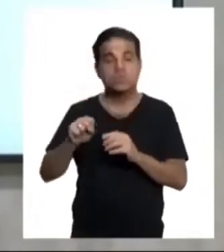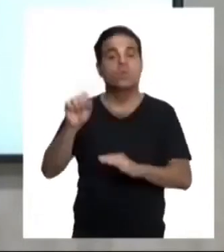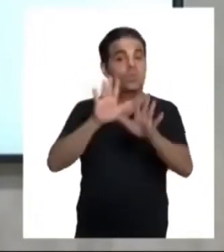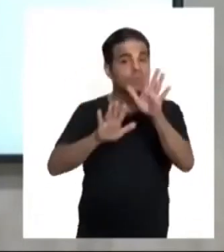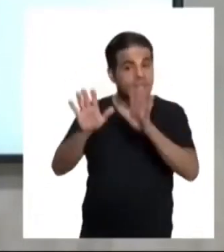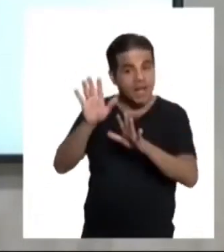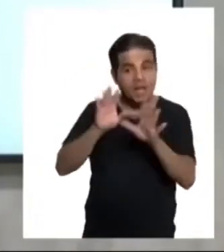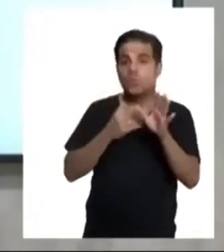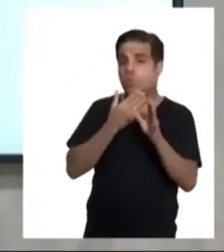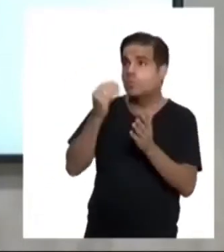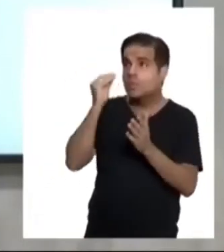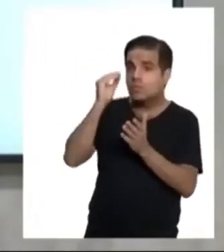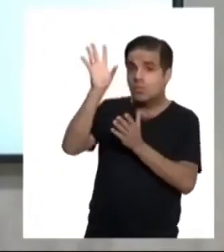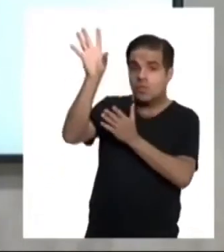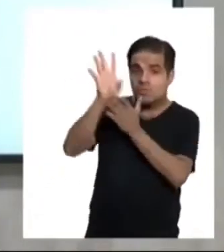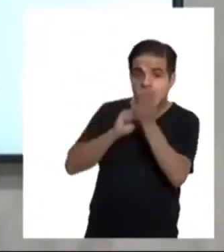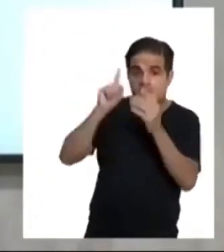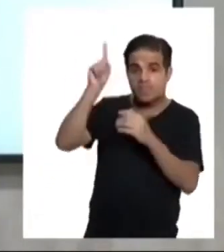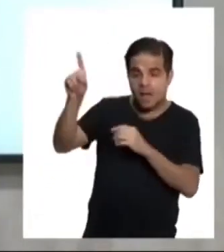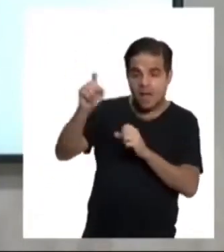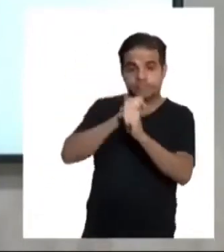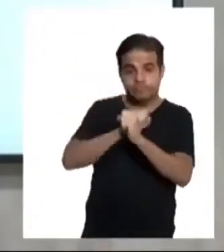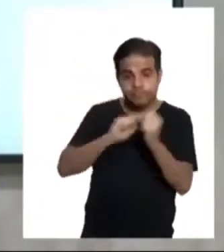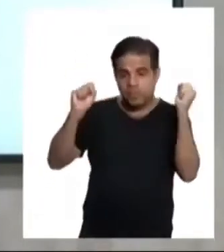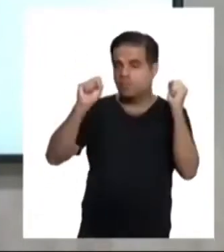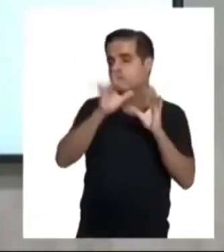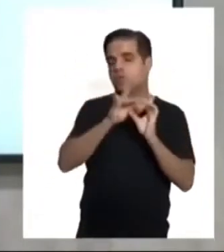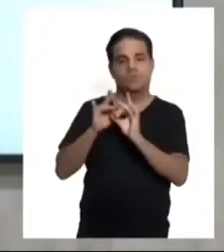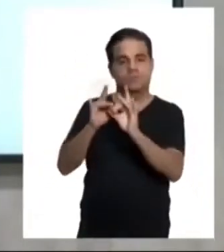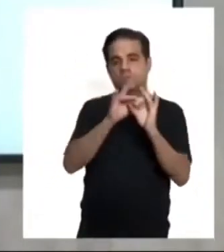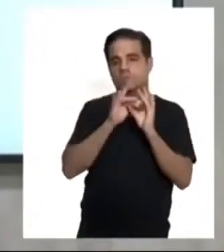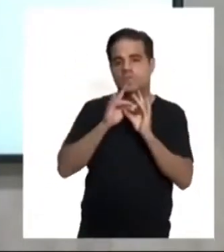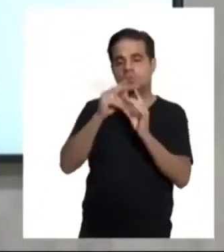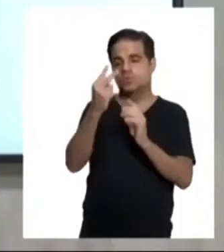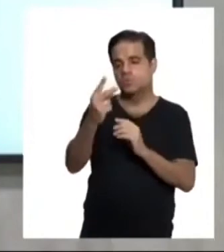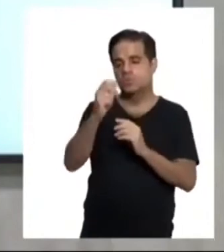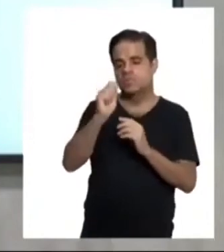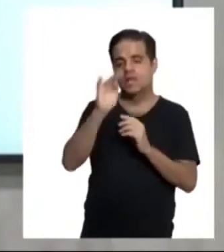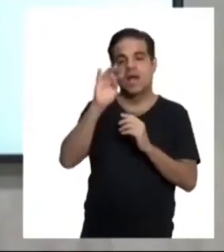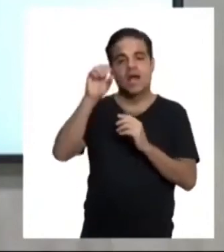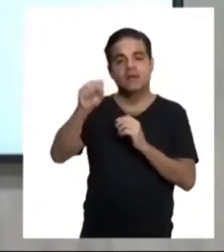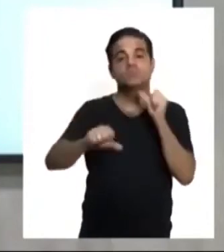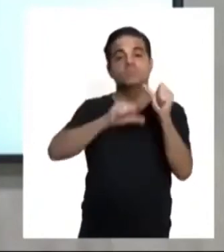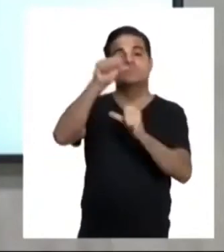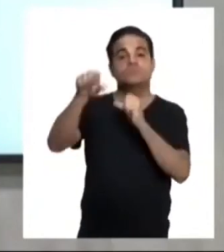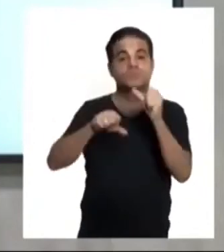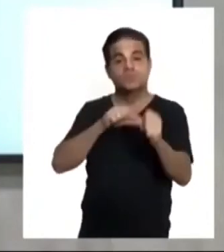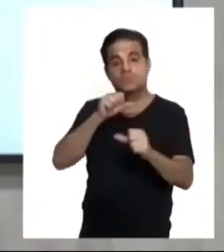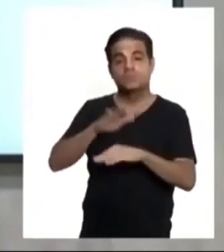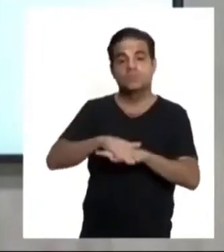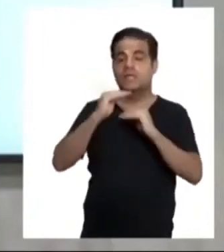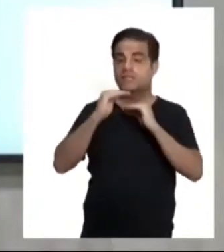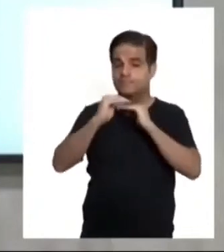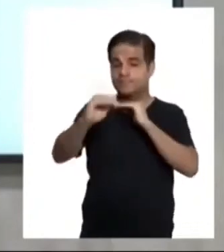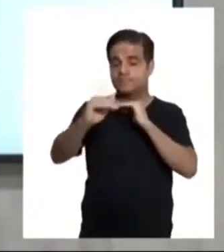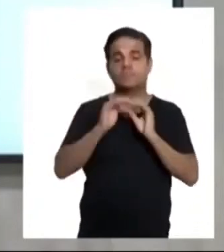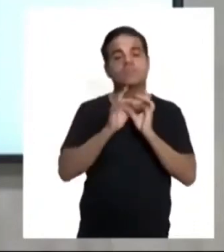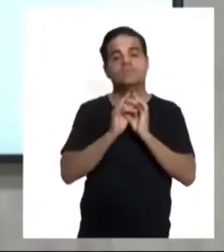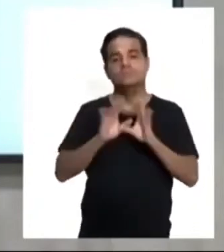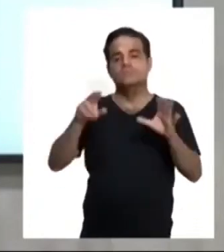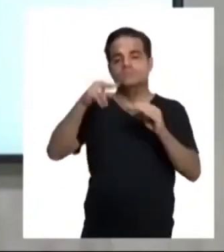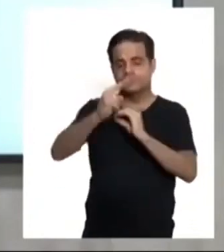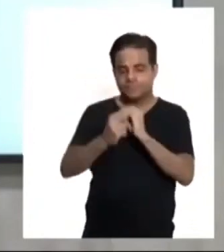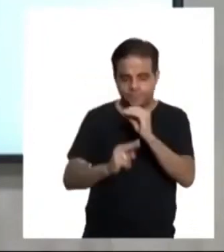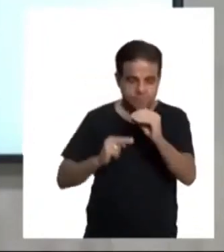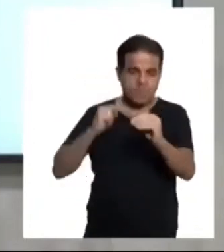tentou imitar o Sol, certo? É a união de dois átomos de hidrogênio transformando no mais estável e liberando o nêutron.